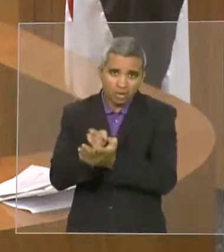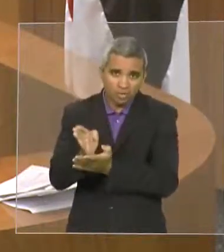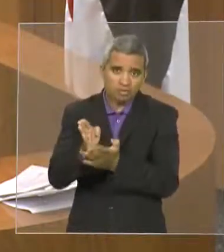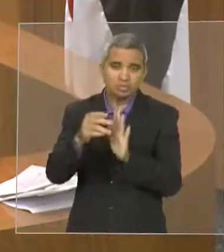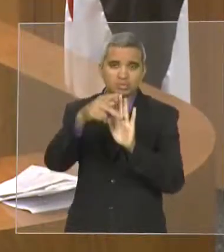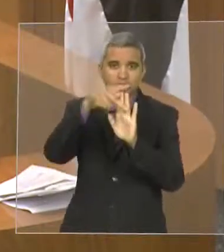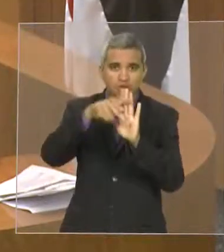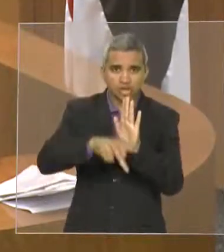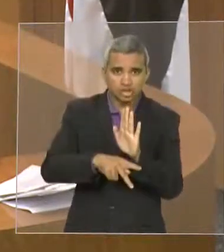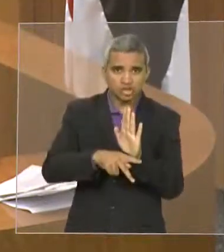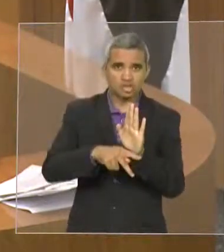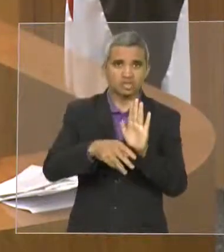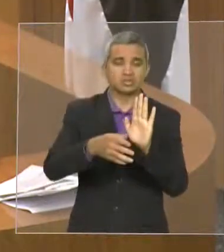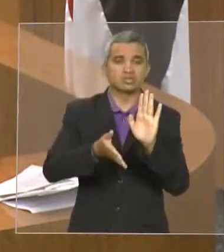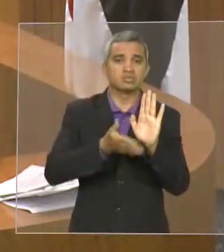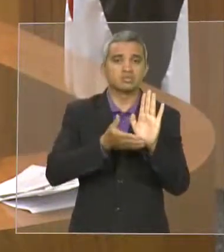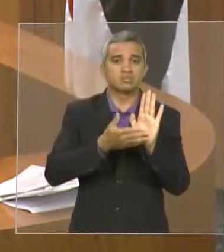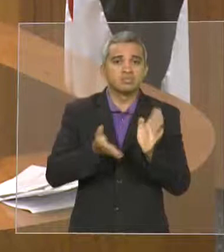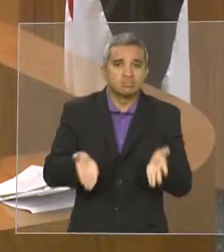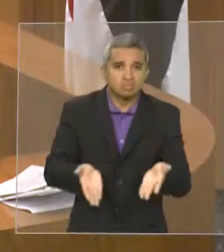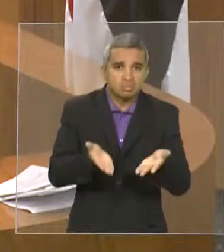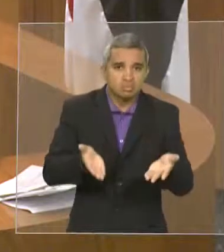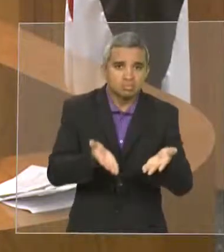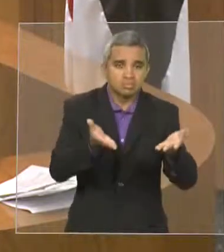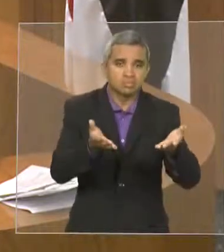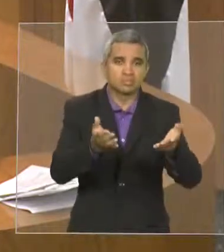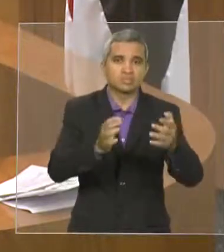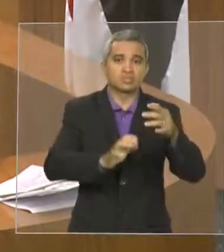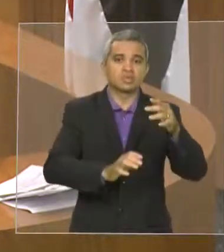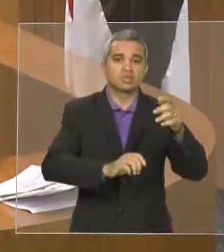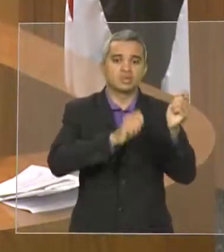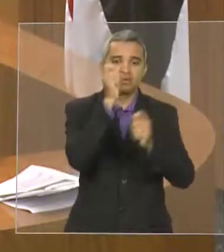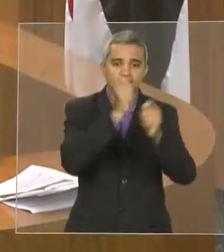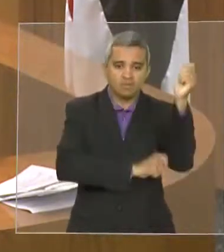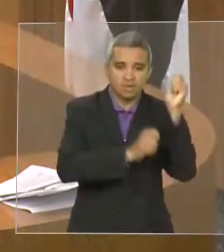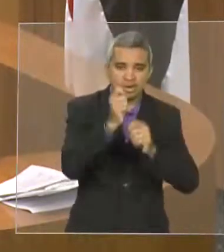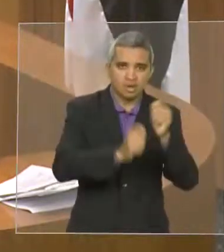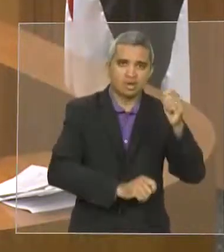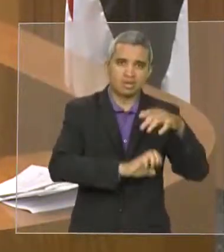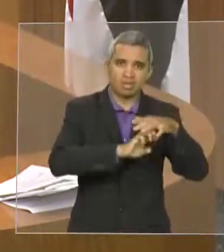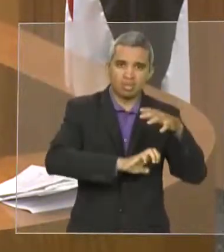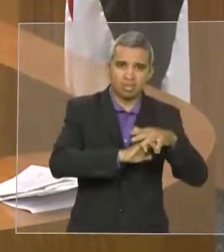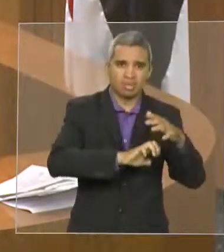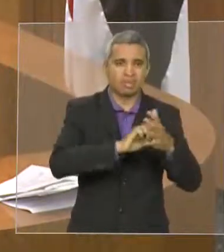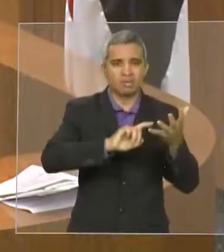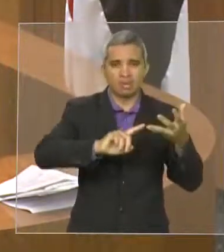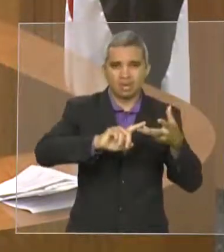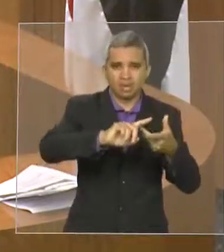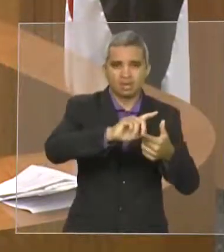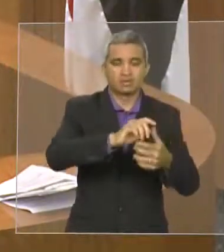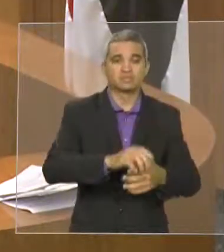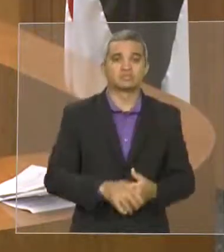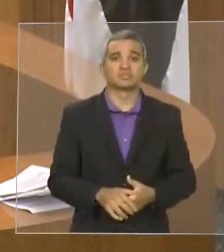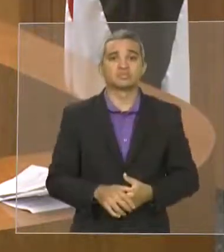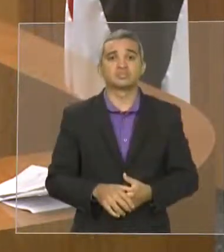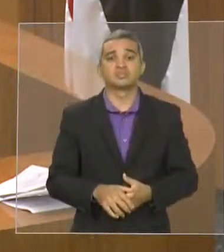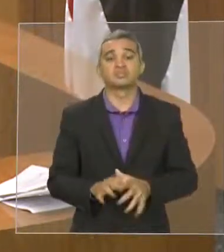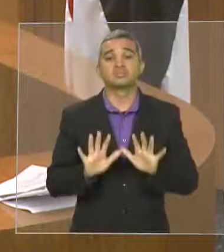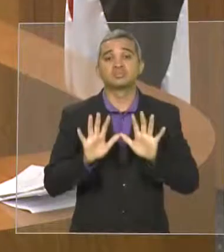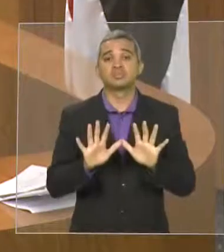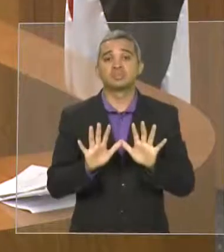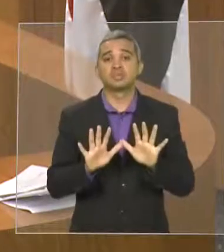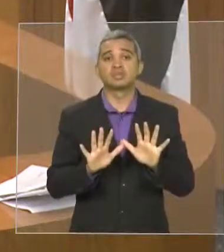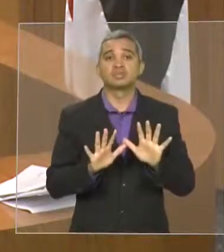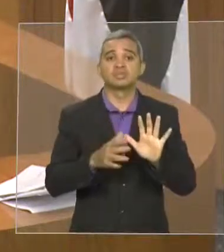medida provisória, cujas competências e atribuições serão definidas em regulamento. Em sua forma original,